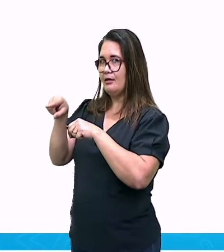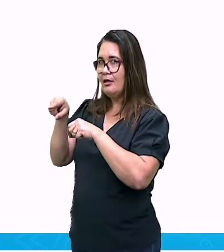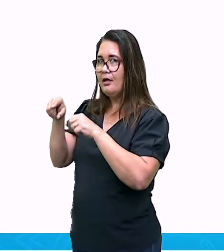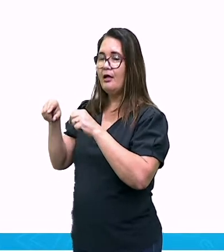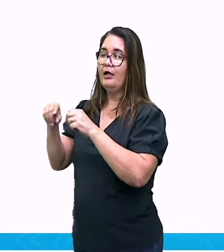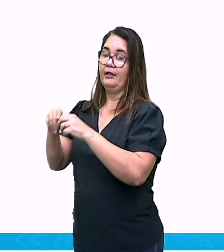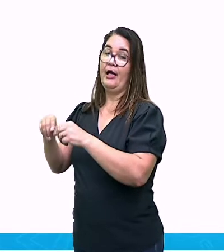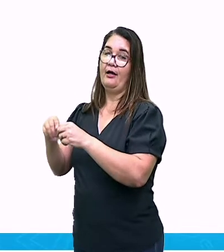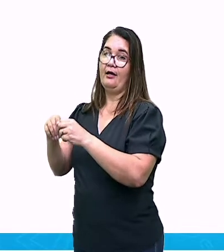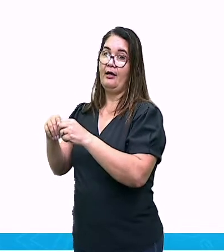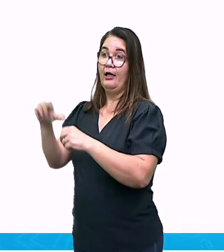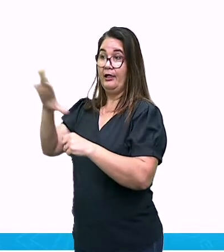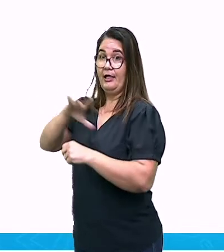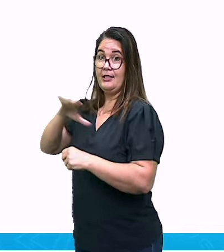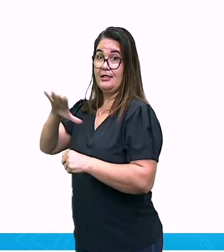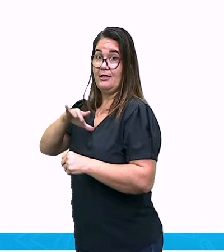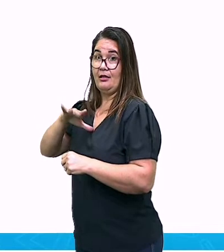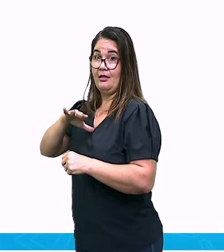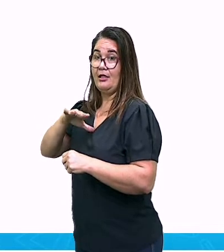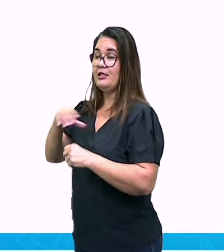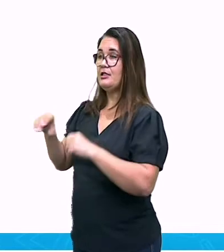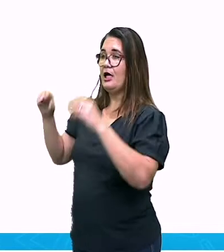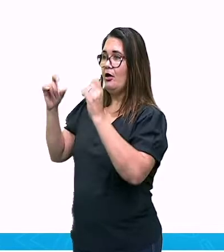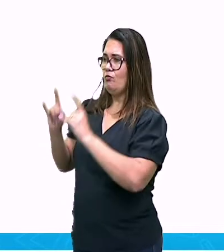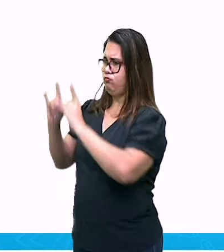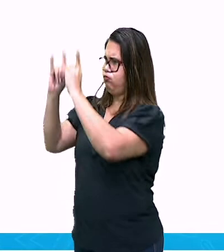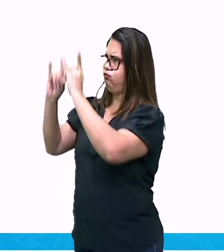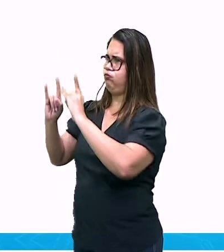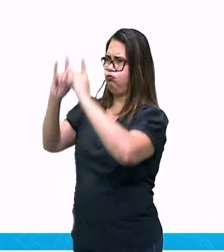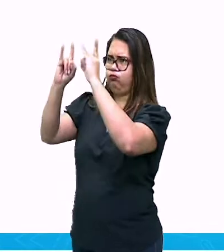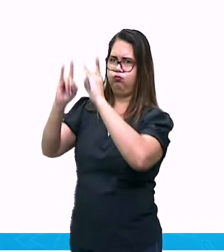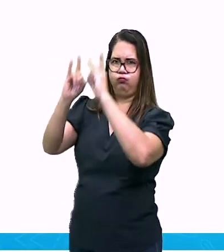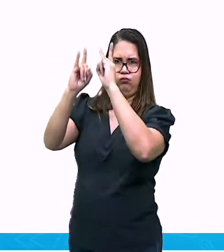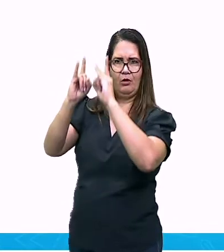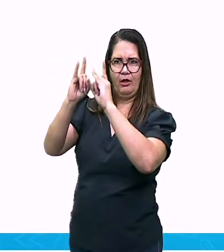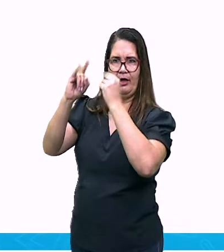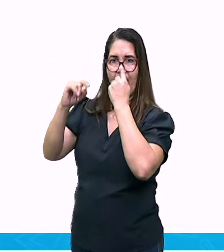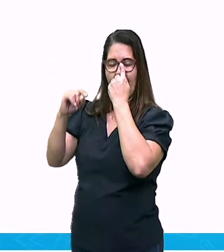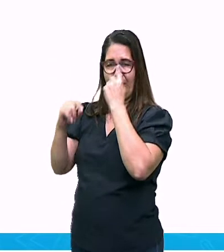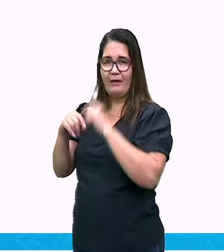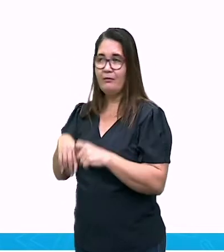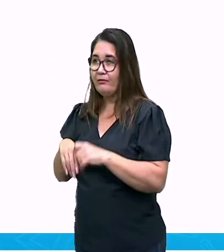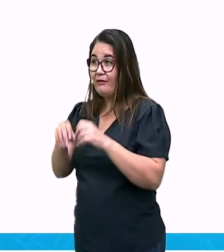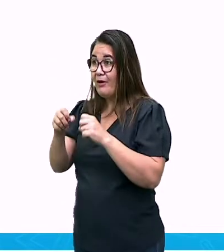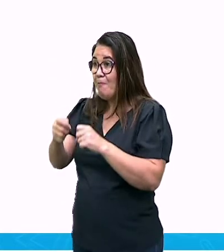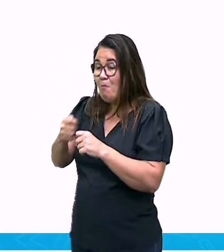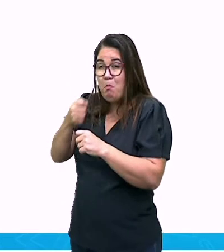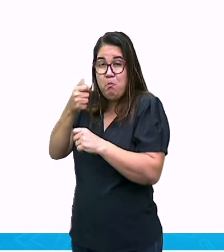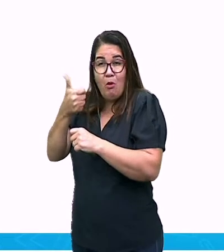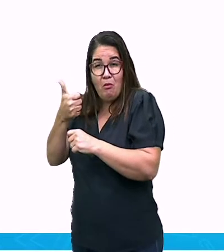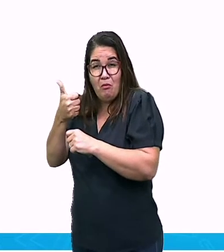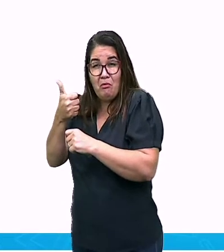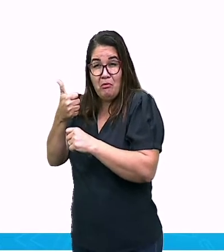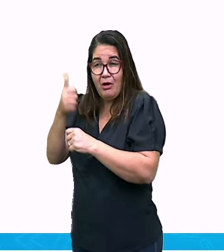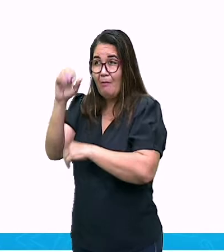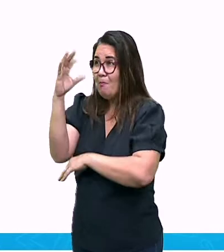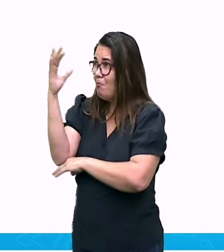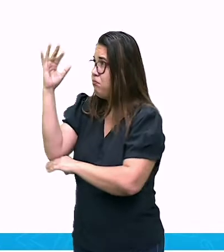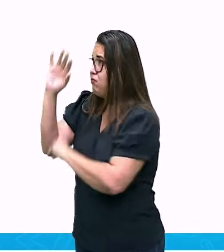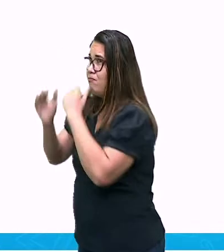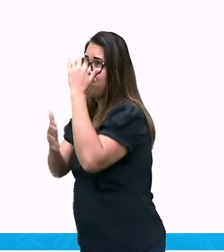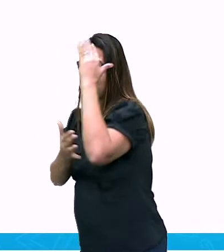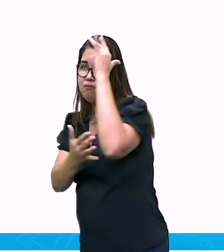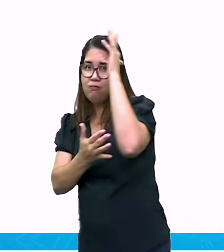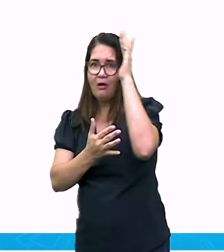anteriormente. Quase não se vê área verde. A gente até consegue observar aqui, ó, uma arvorezinha, né,